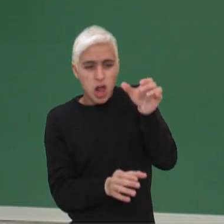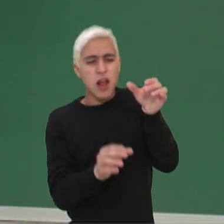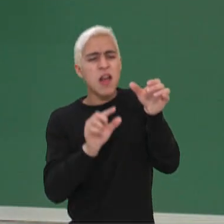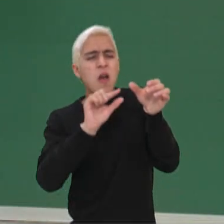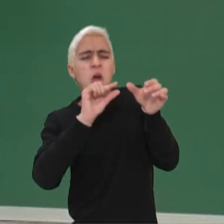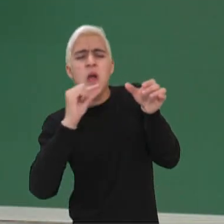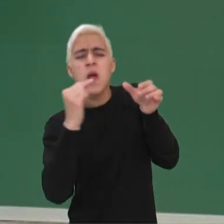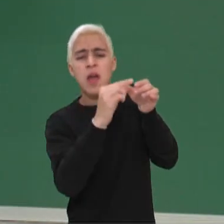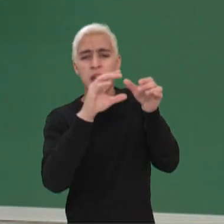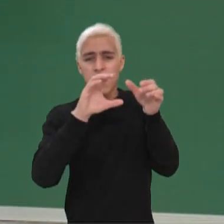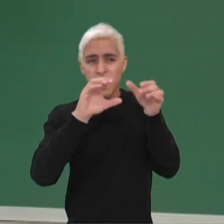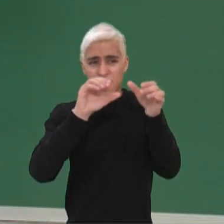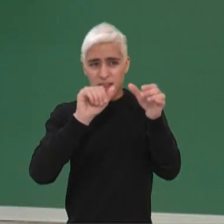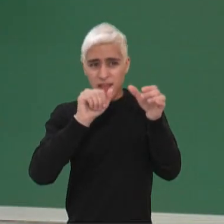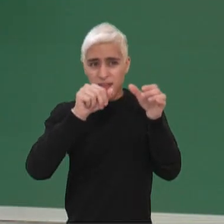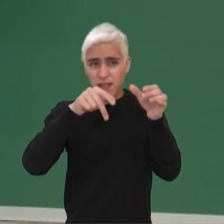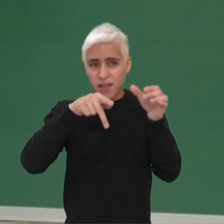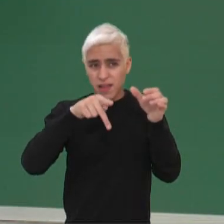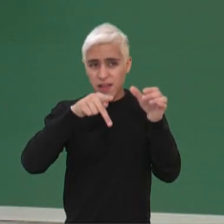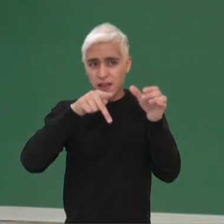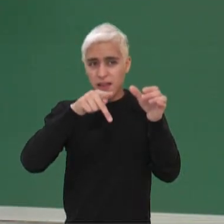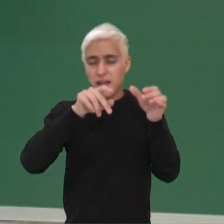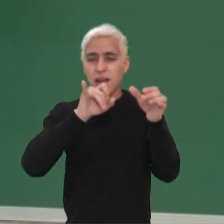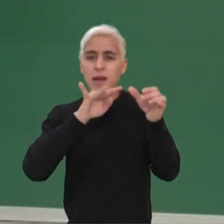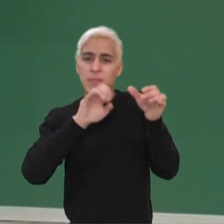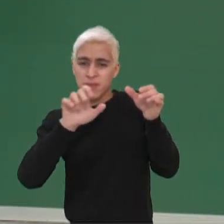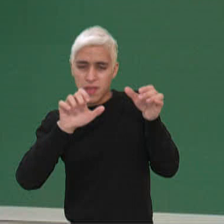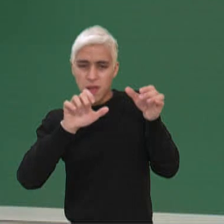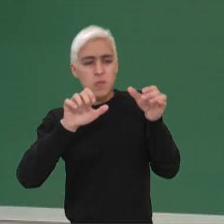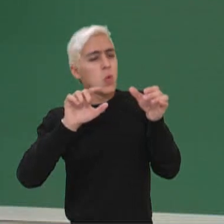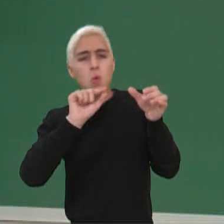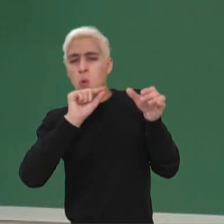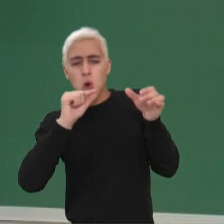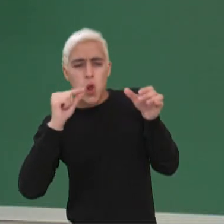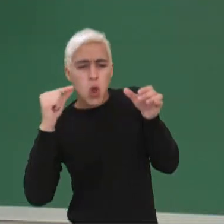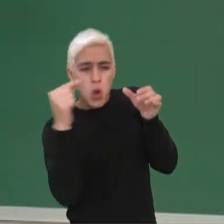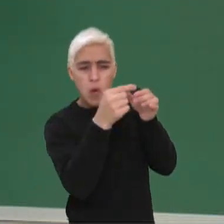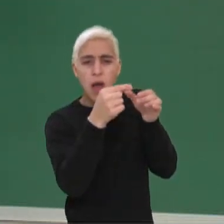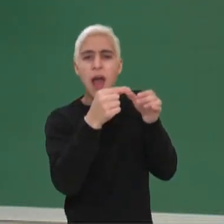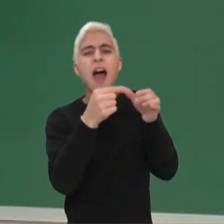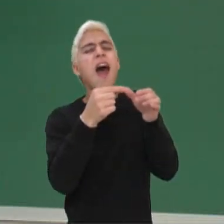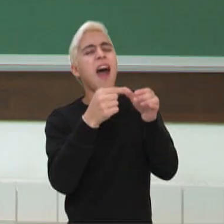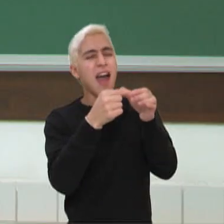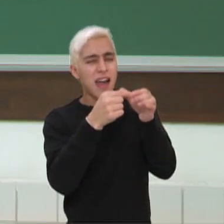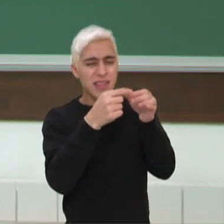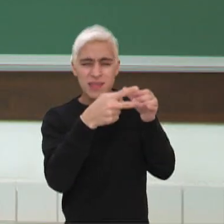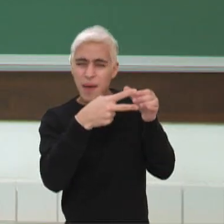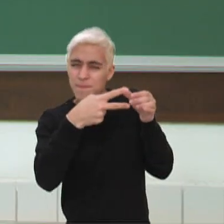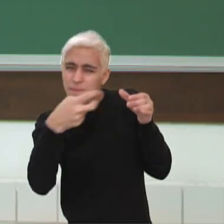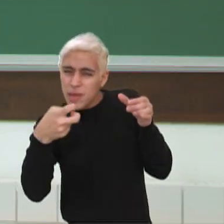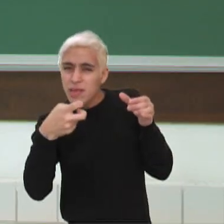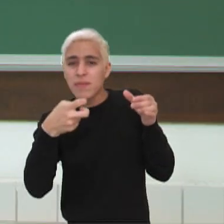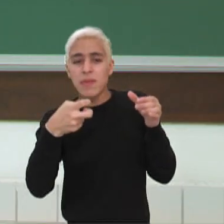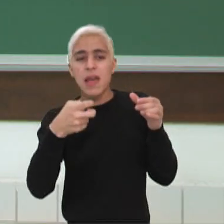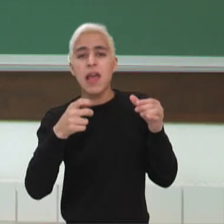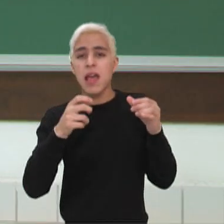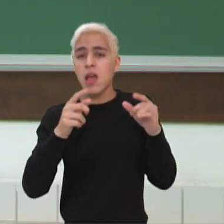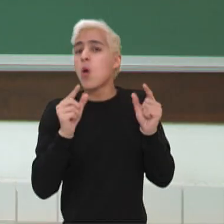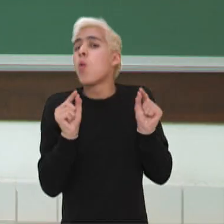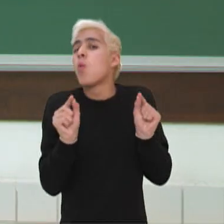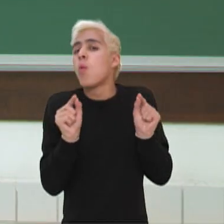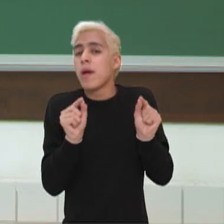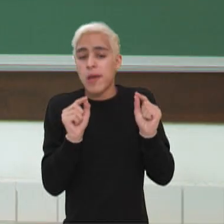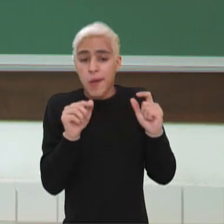de capitel. Então, em cima da coluna nós temos o capitel. É através dele que nós identificamos, com termos